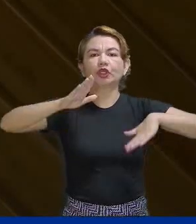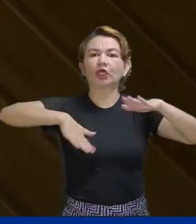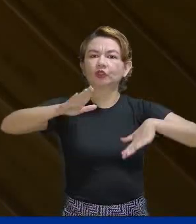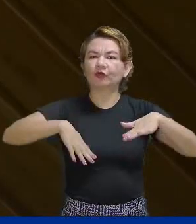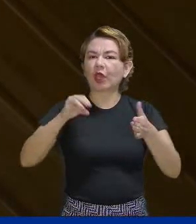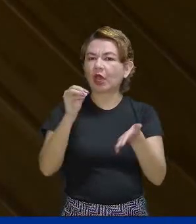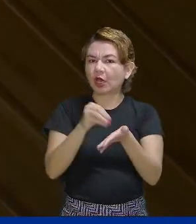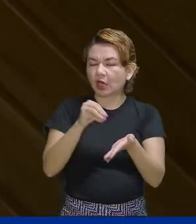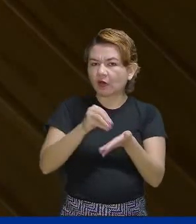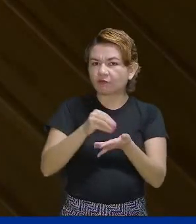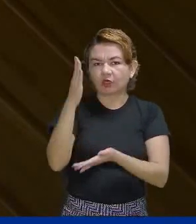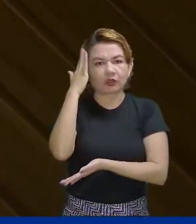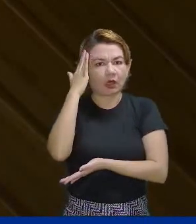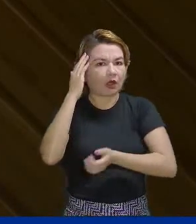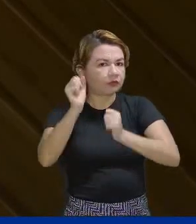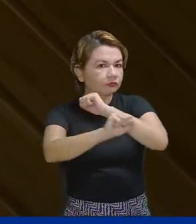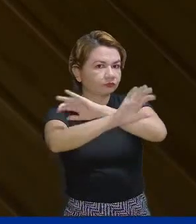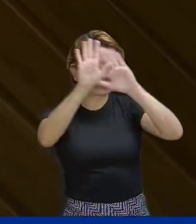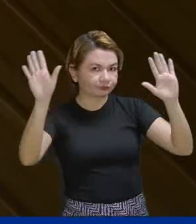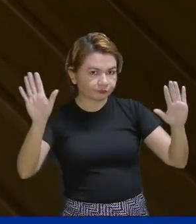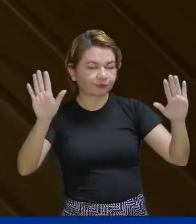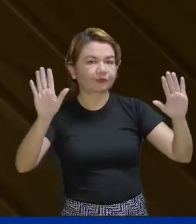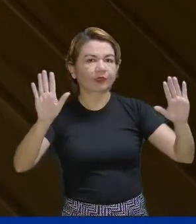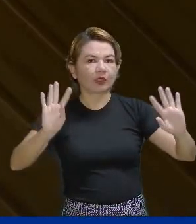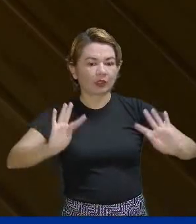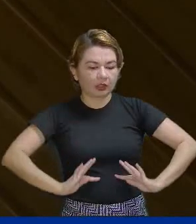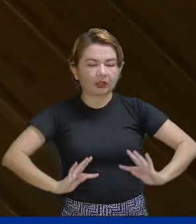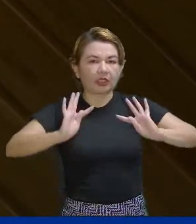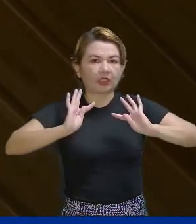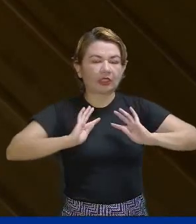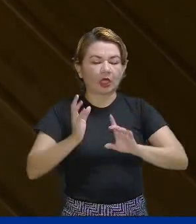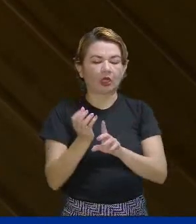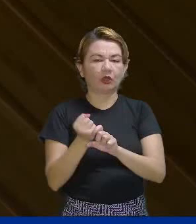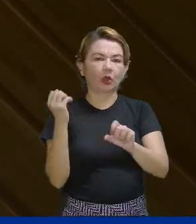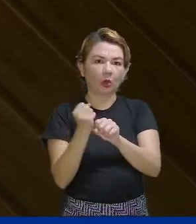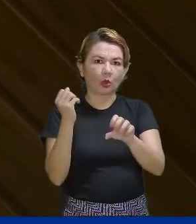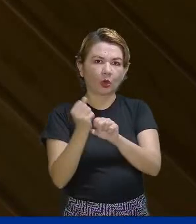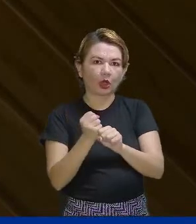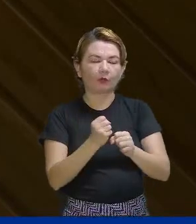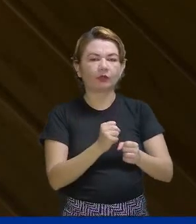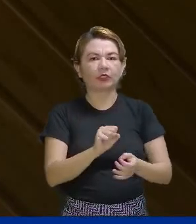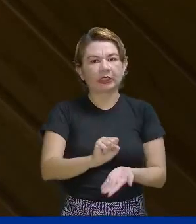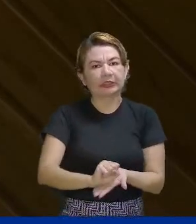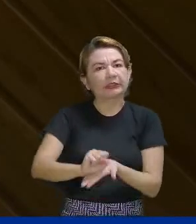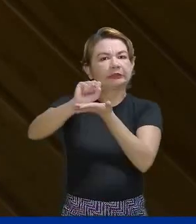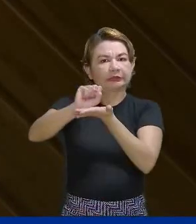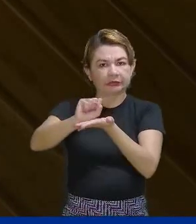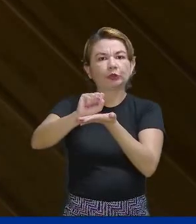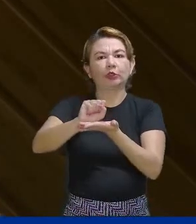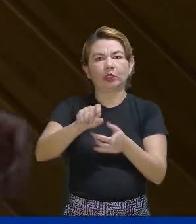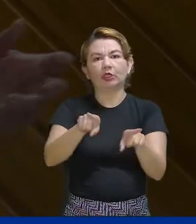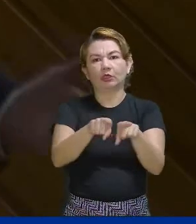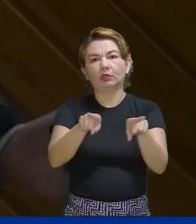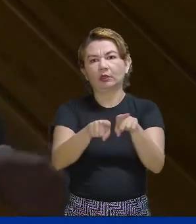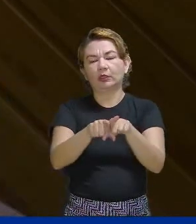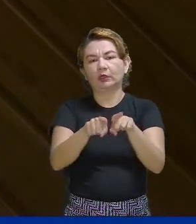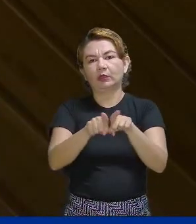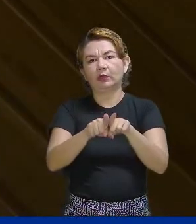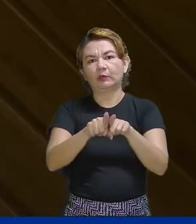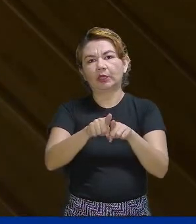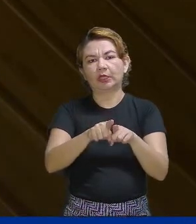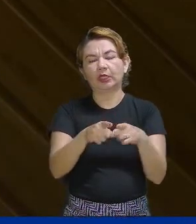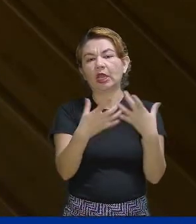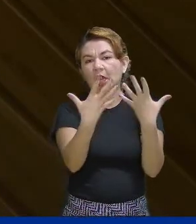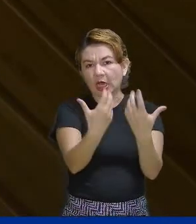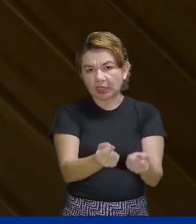da falta de entendimento da técnica contábil, das assessorias que os fazem autorizar